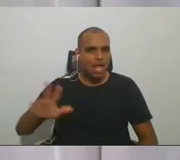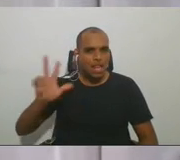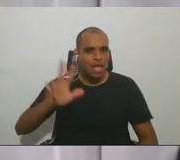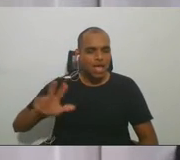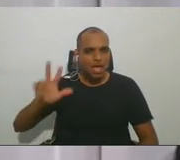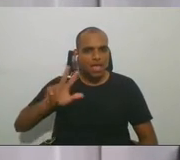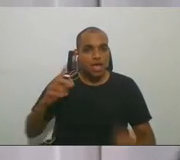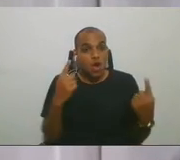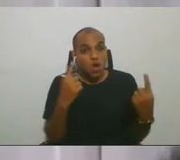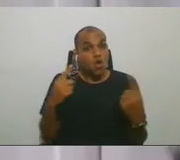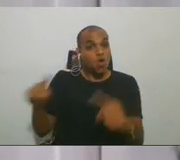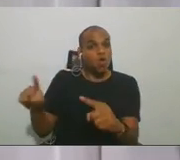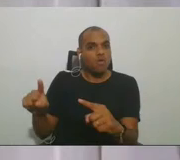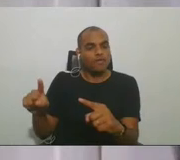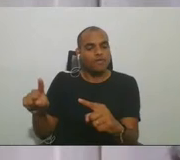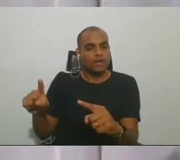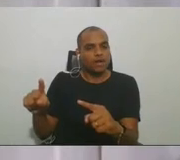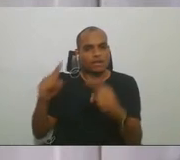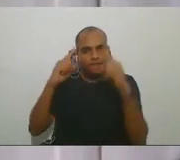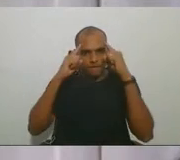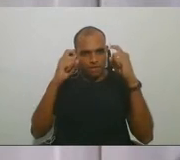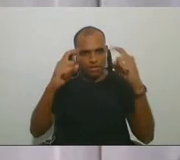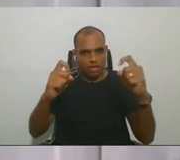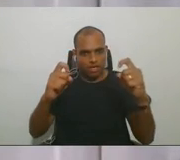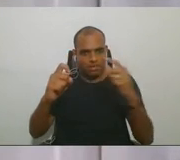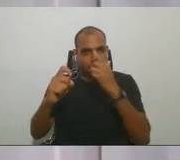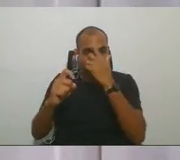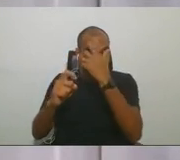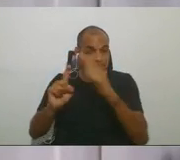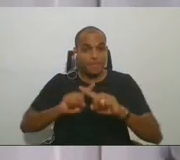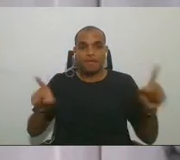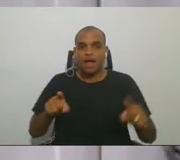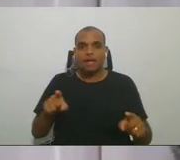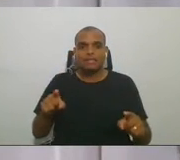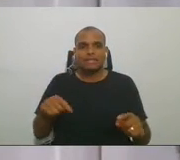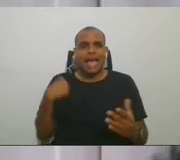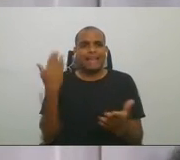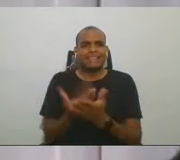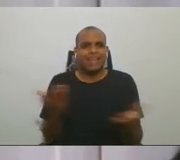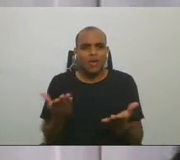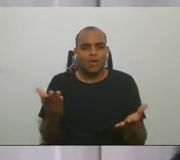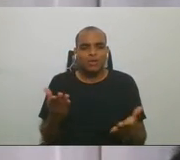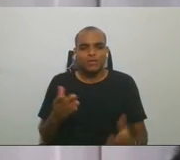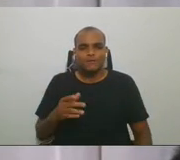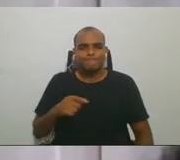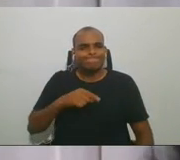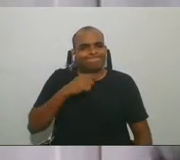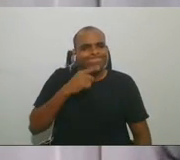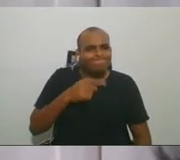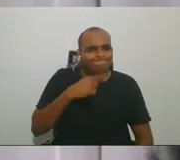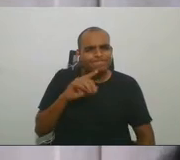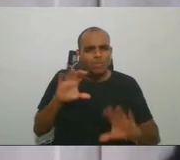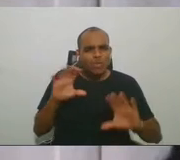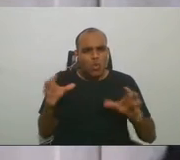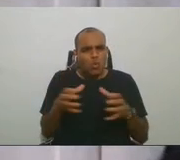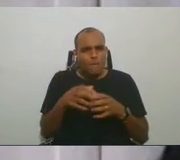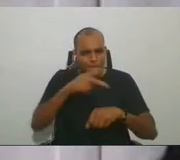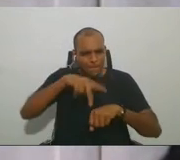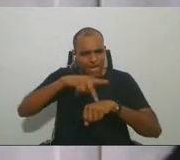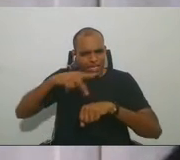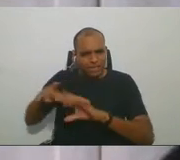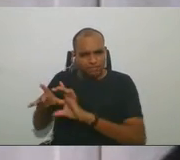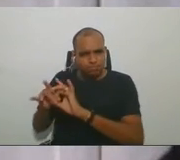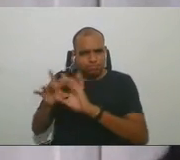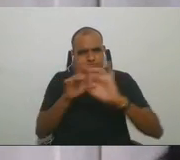mas ainda não temos conseguido que o conjunto dos nossos países obtenham leis